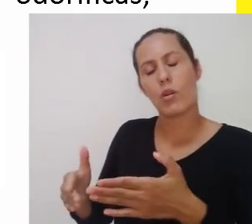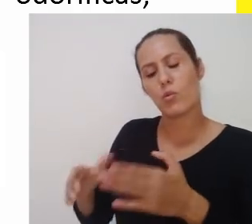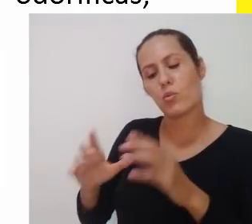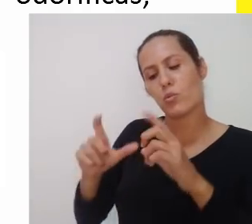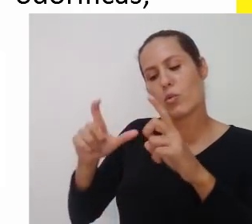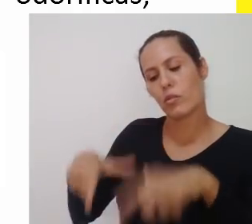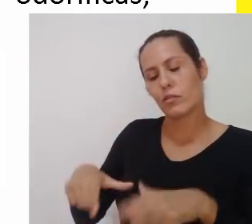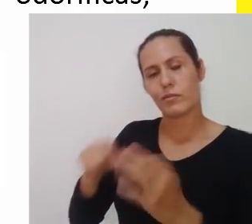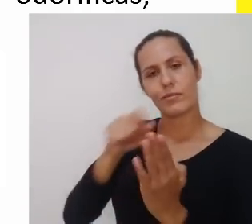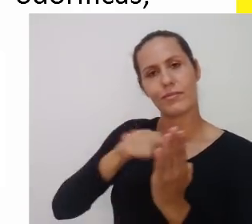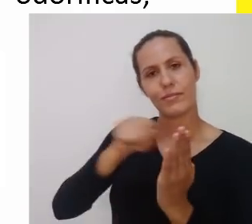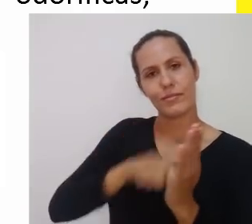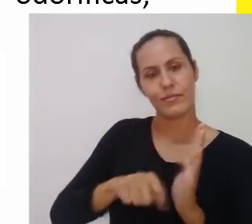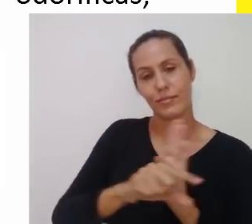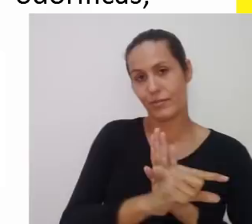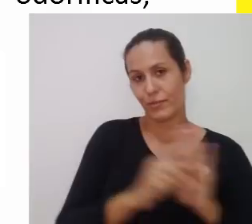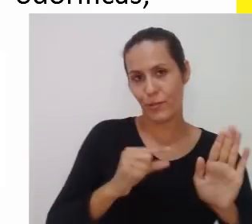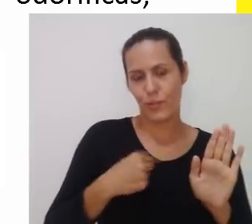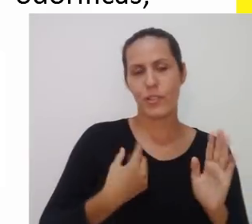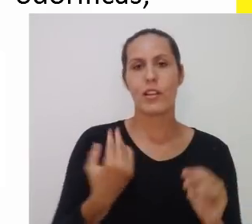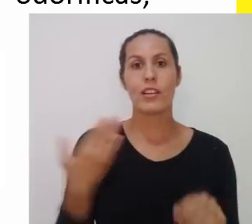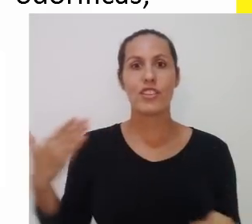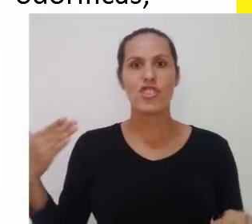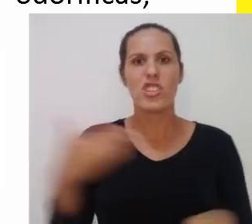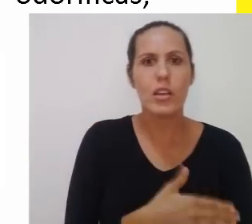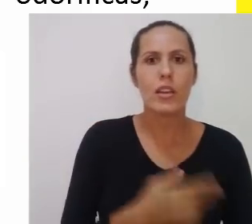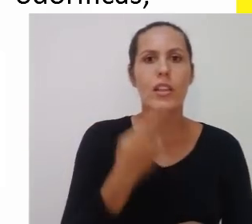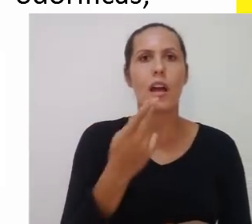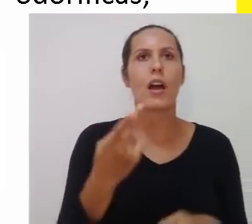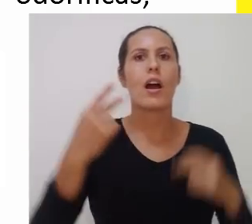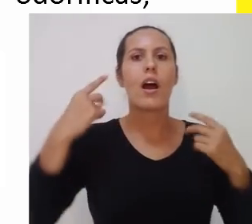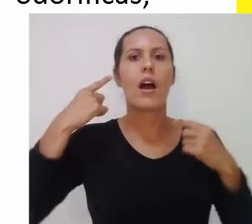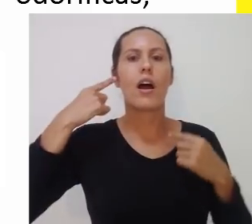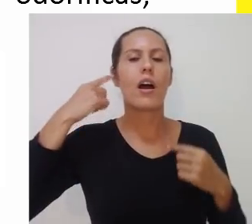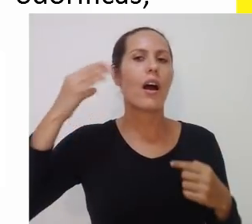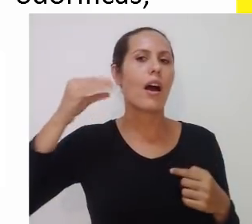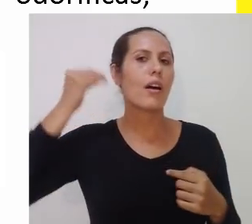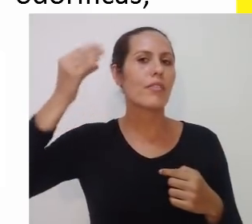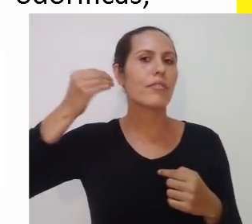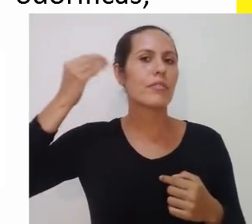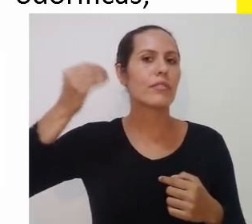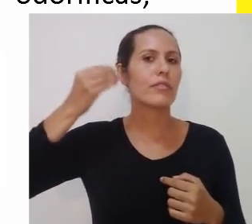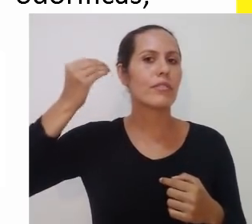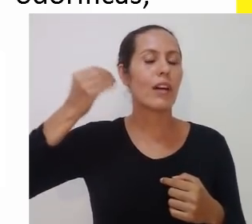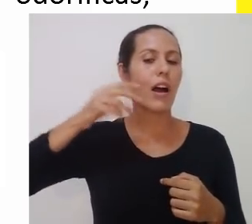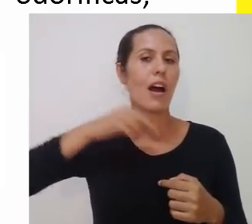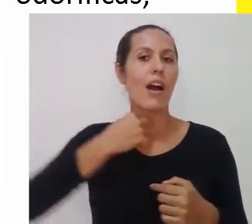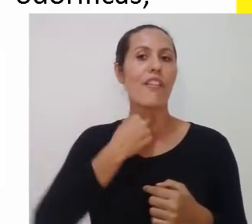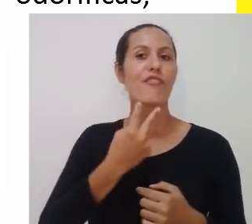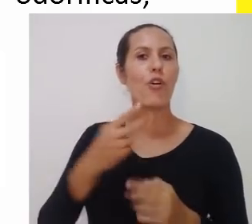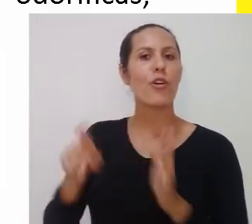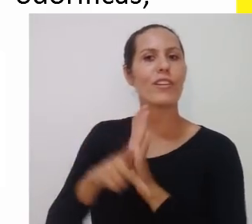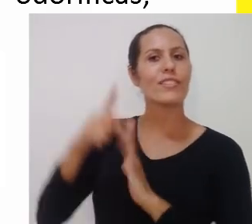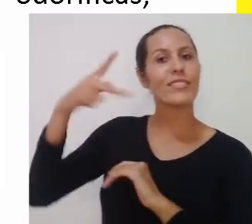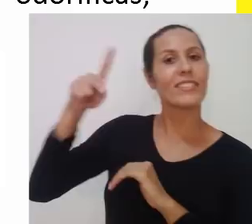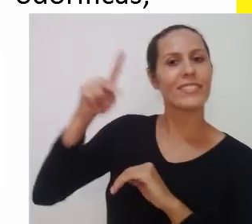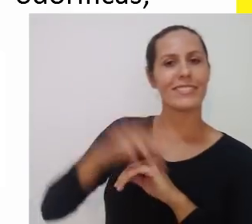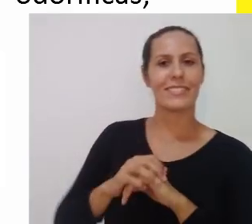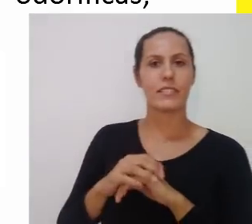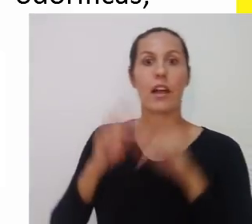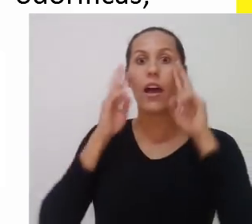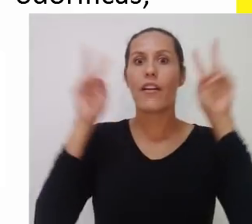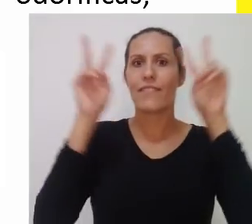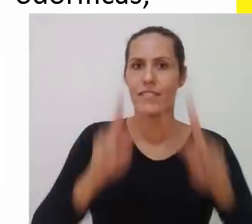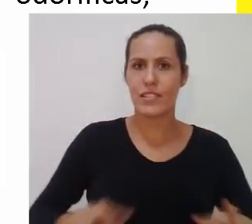coisas. Tem instalações de alguns poetas, de alguns escritores, que quando a gente entra, a gente escuta a fala original daquele